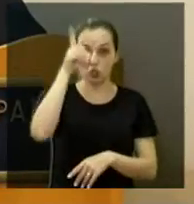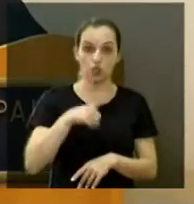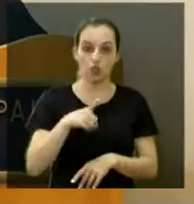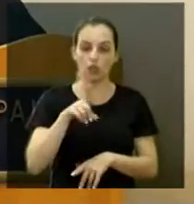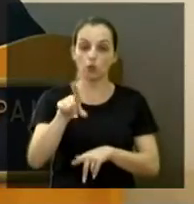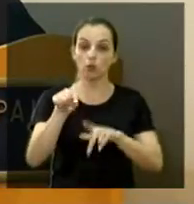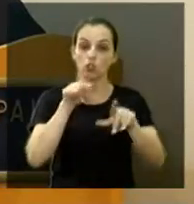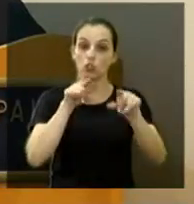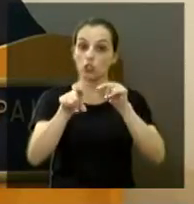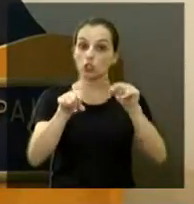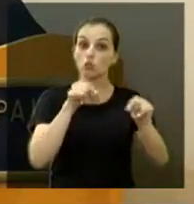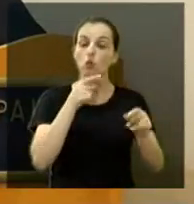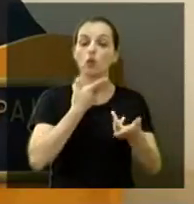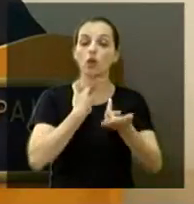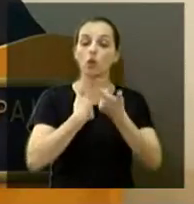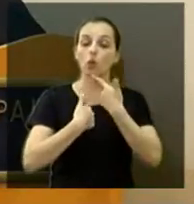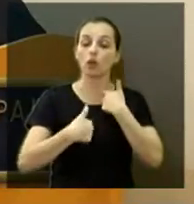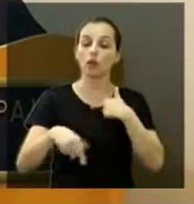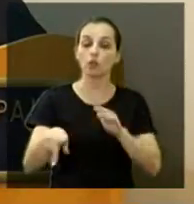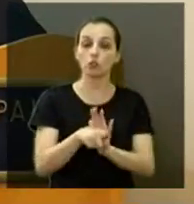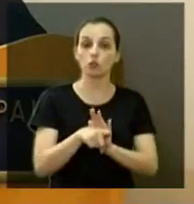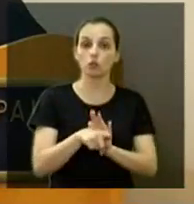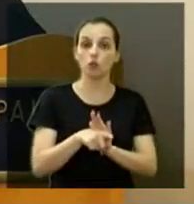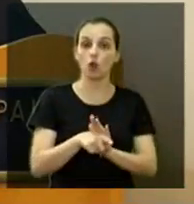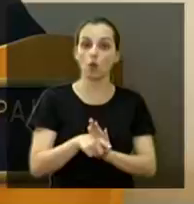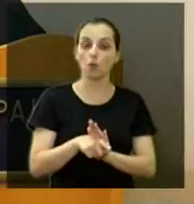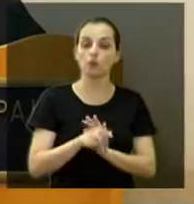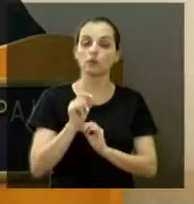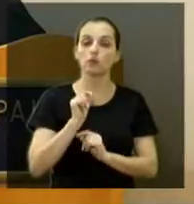manifestar, a população tem o direito de contribuir